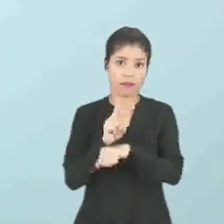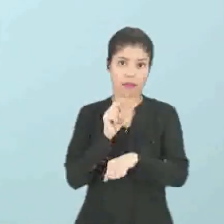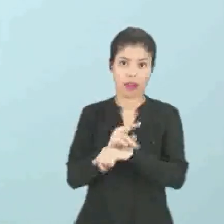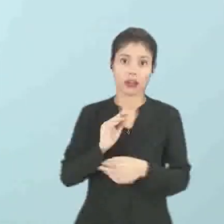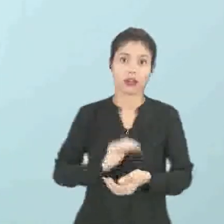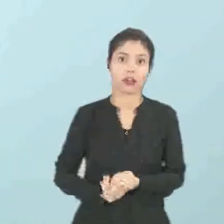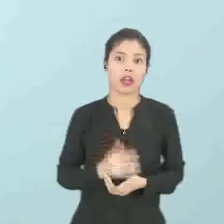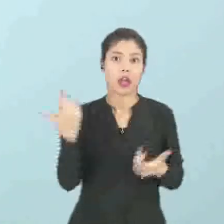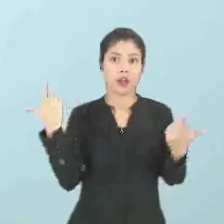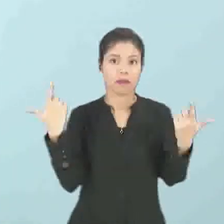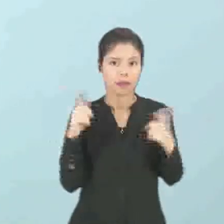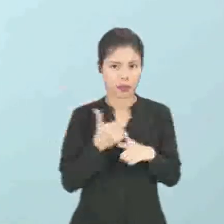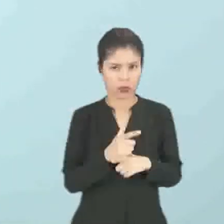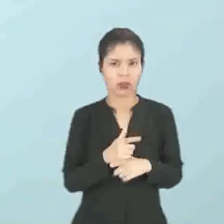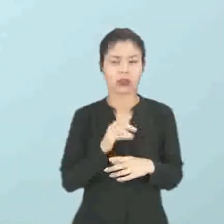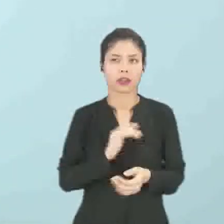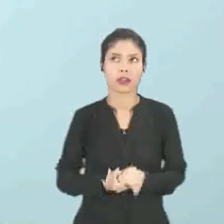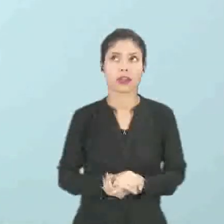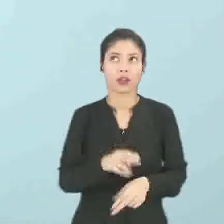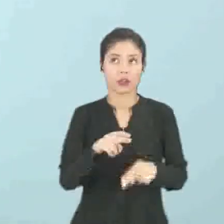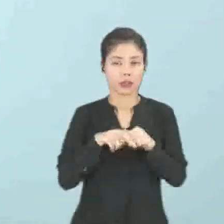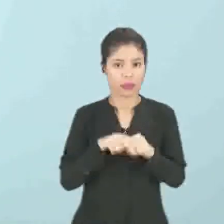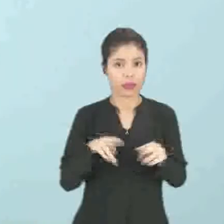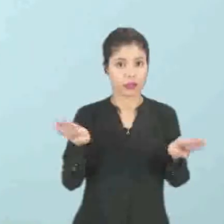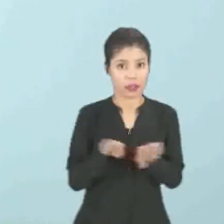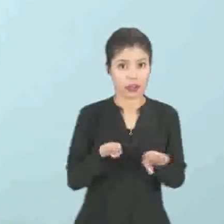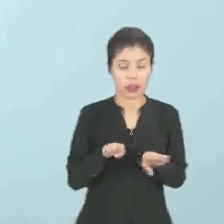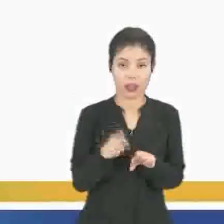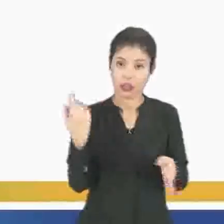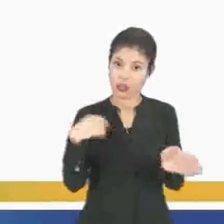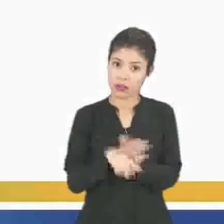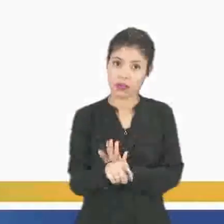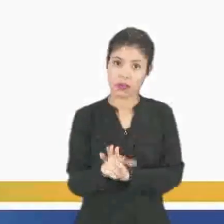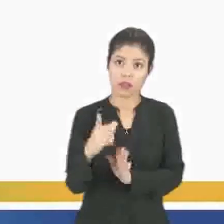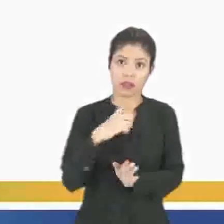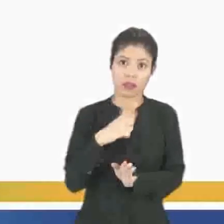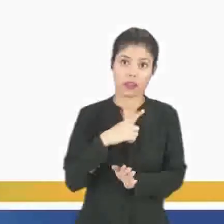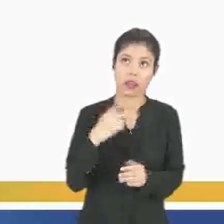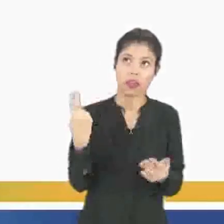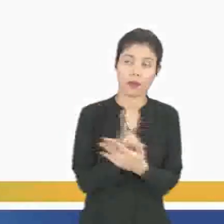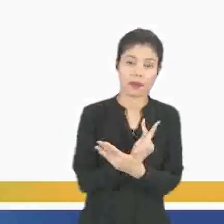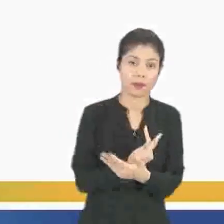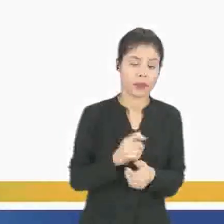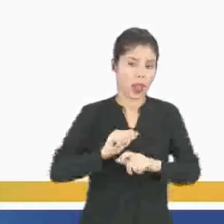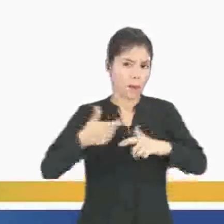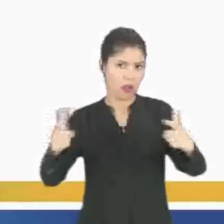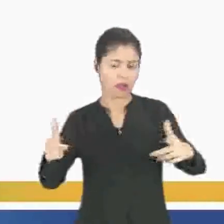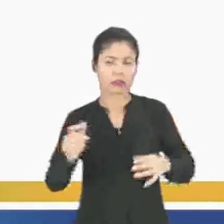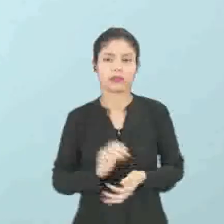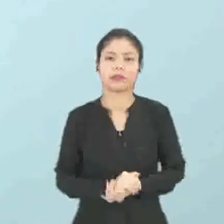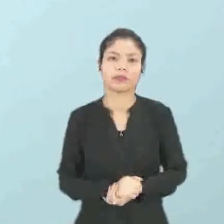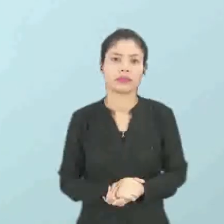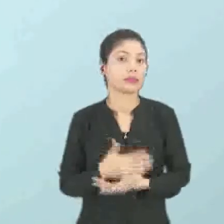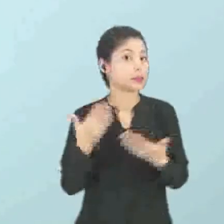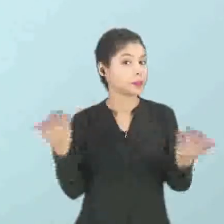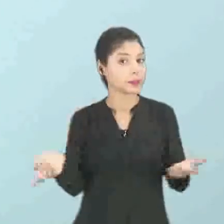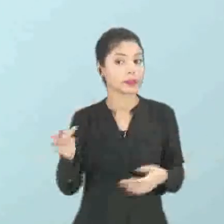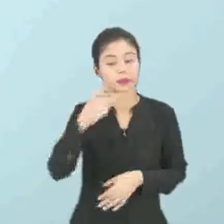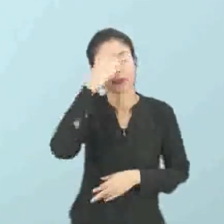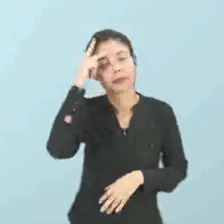são menores. Por isso que a questão está errada, porque está falando que são maiores. Então,